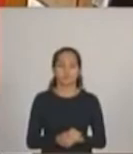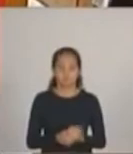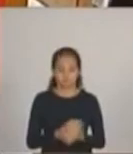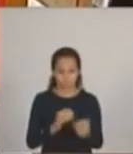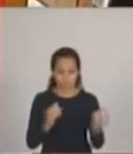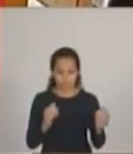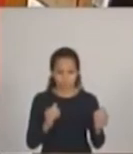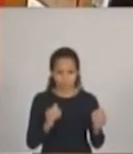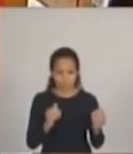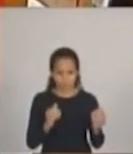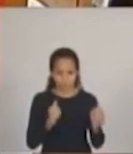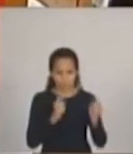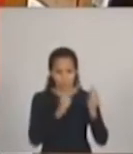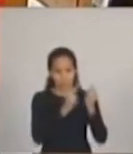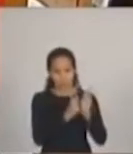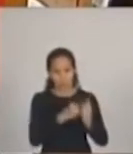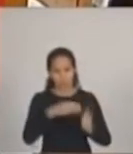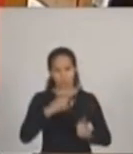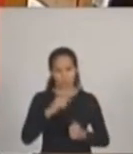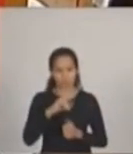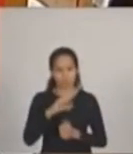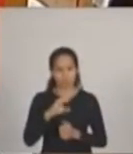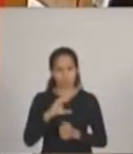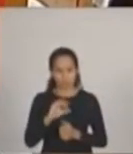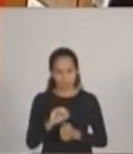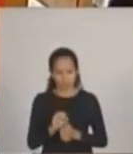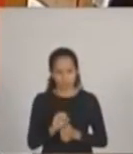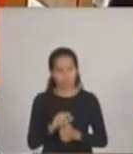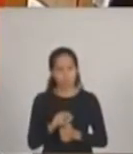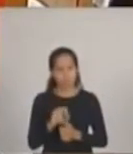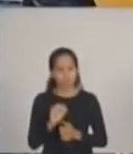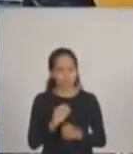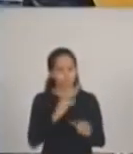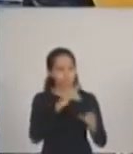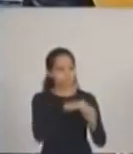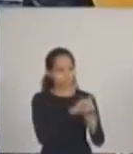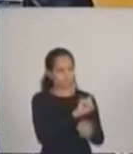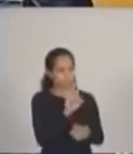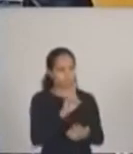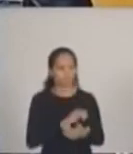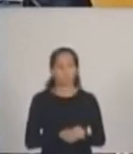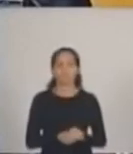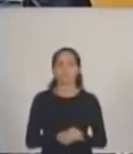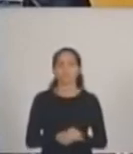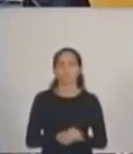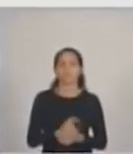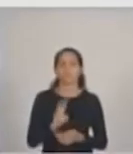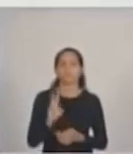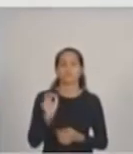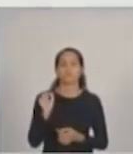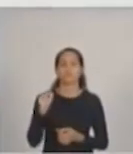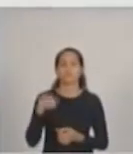Seguindo o conselho do meu amigo Marcelo Santos, deputado estadual, eu voto não. Vota não. Deputado Vandinho Leite.